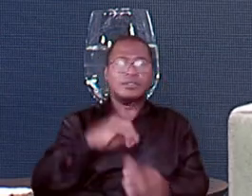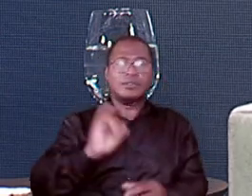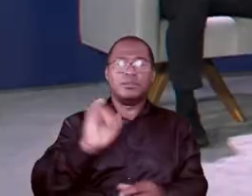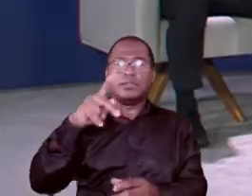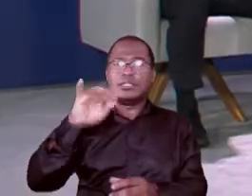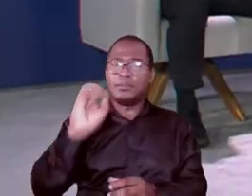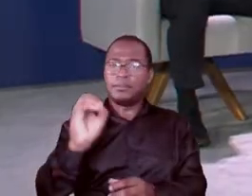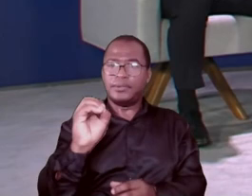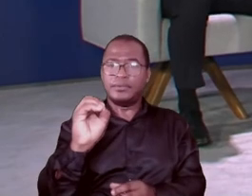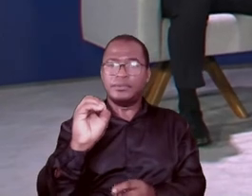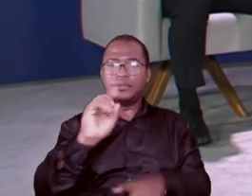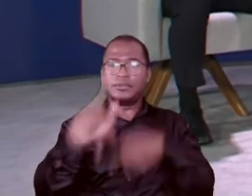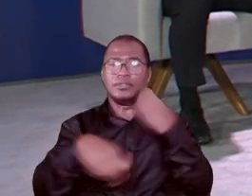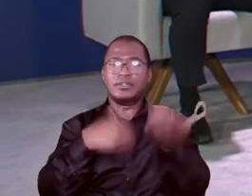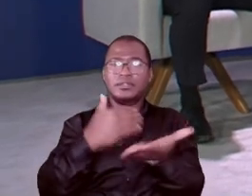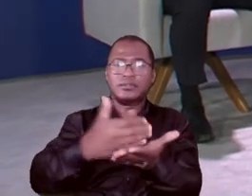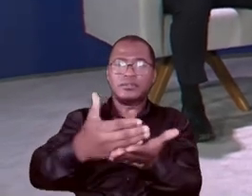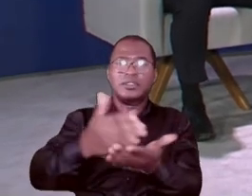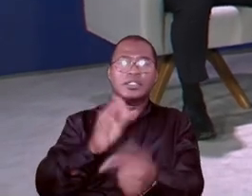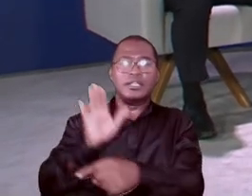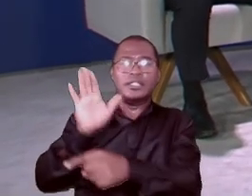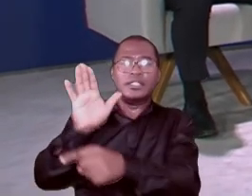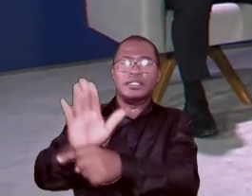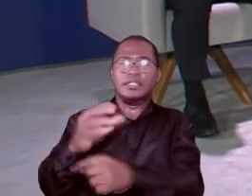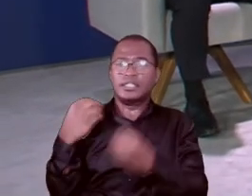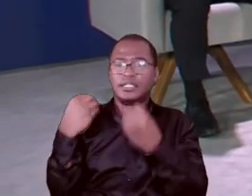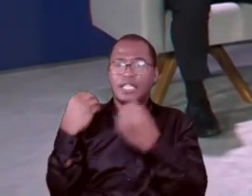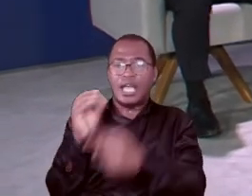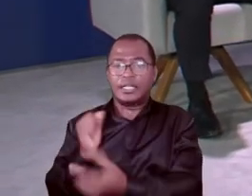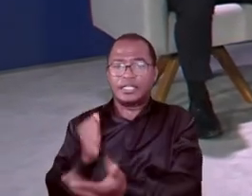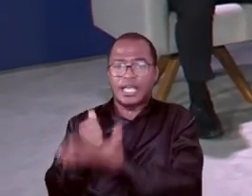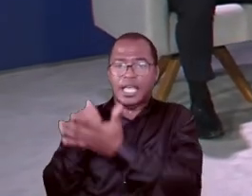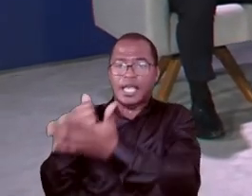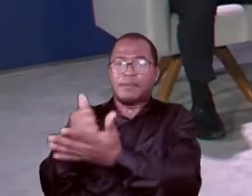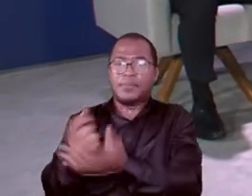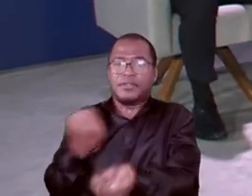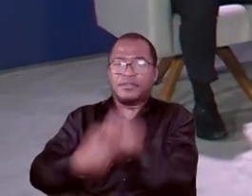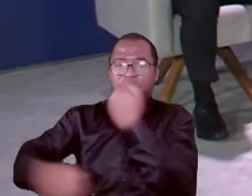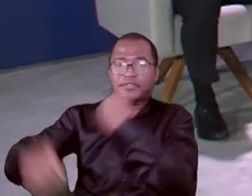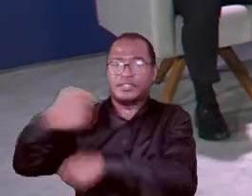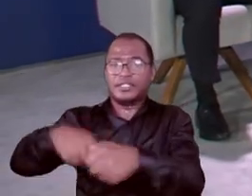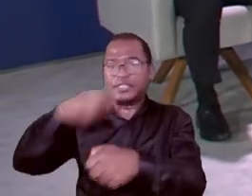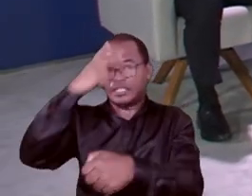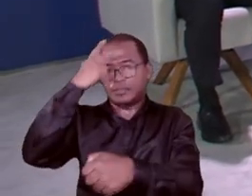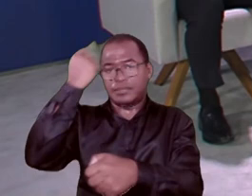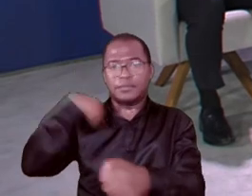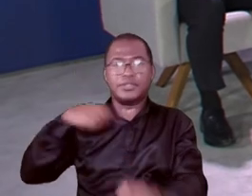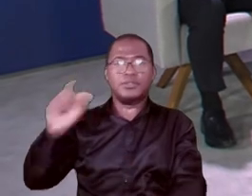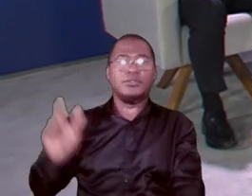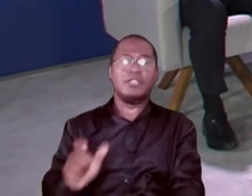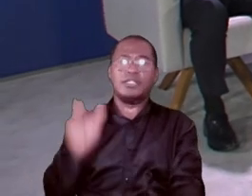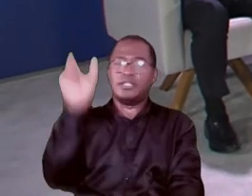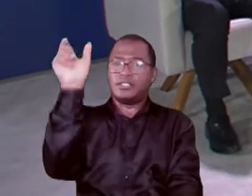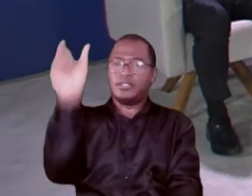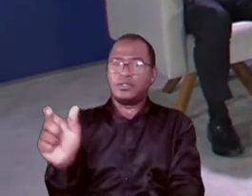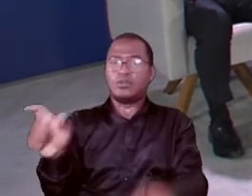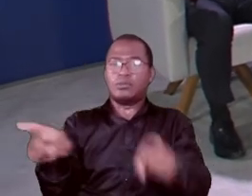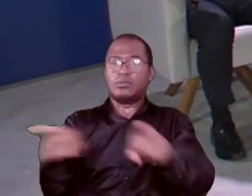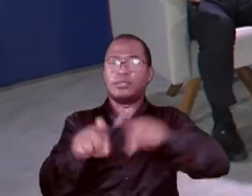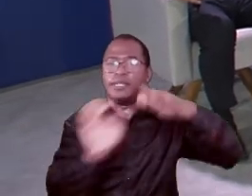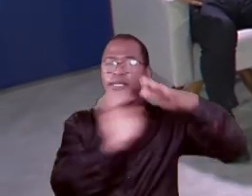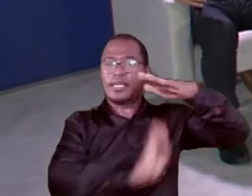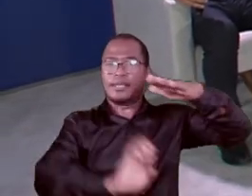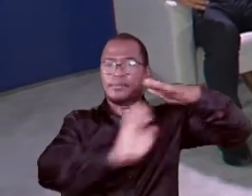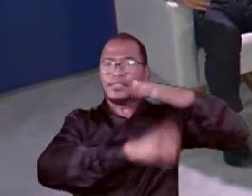leva serviços financeiros tanto para as pessoas físicas como como para as pessoas jurídicas e agora